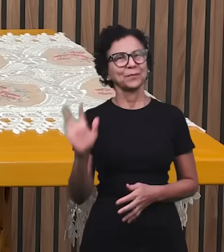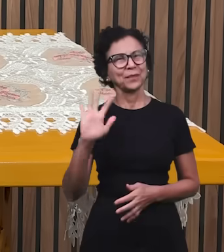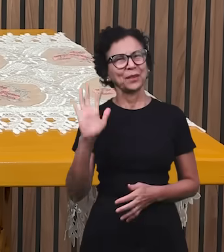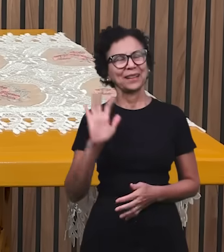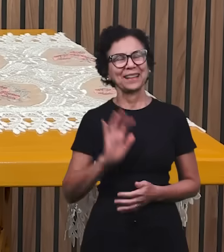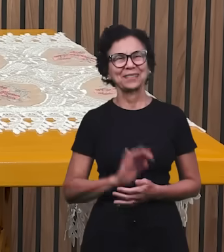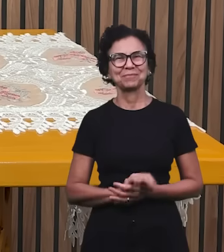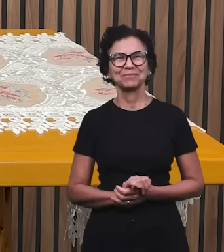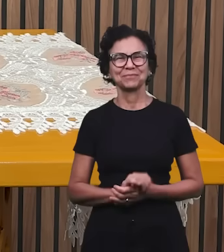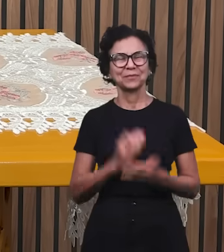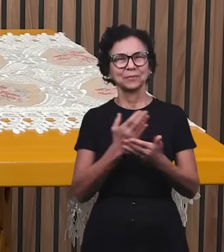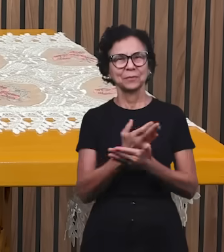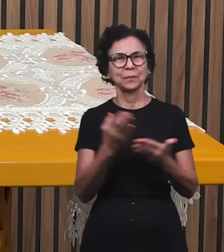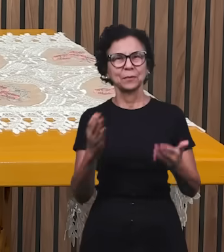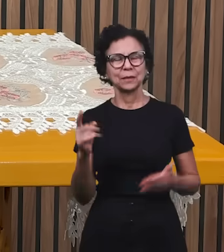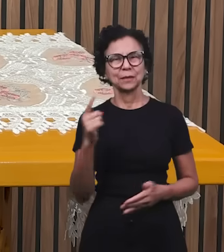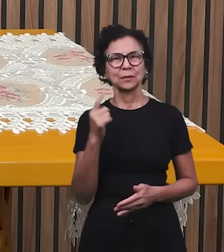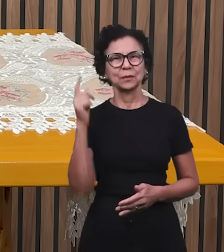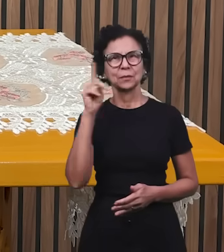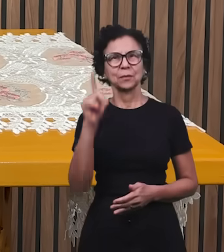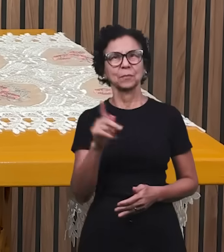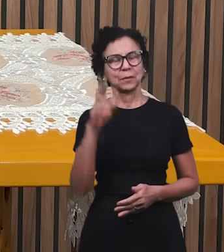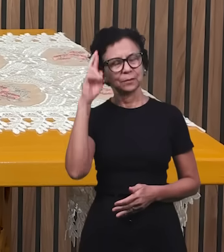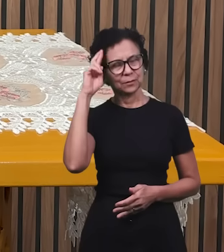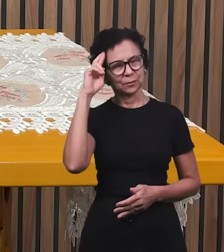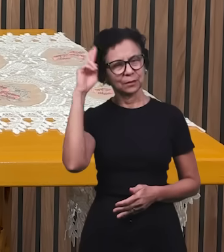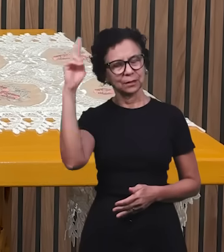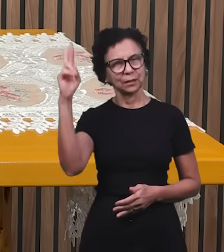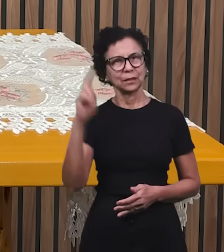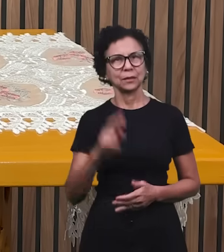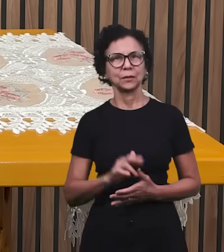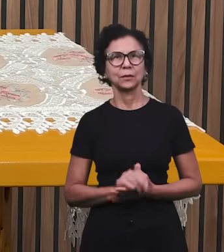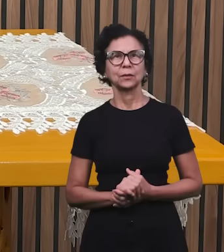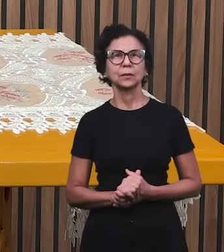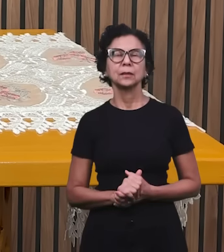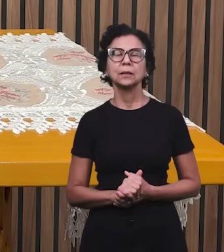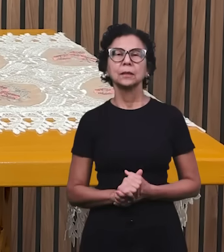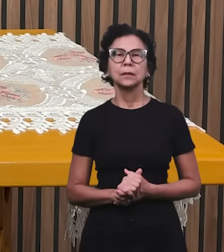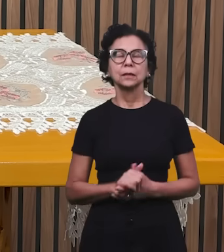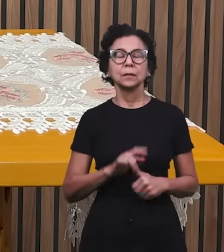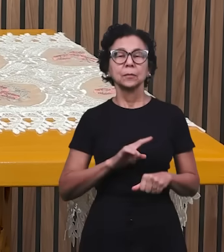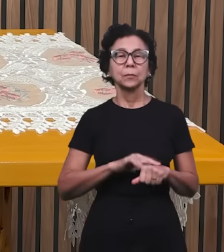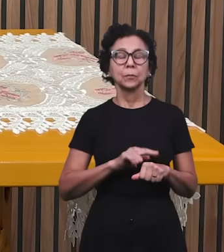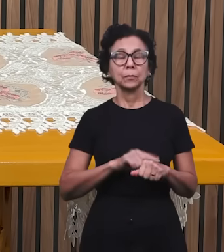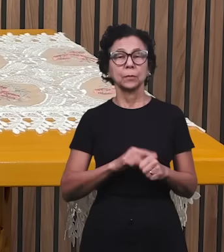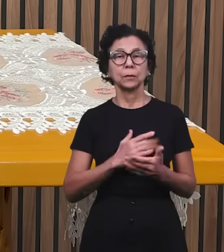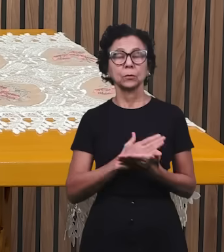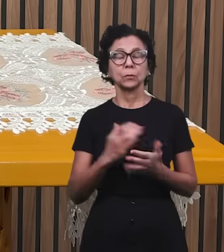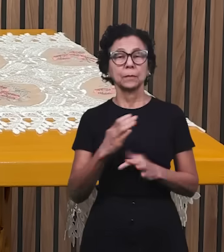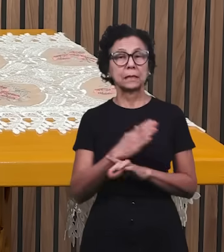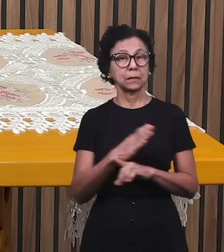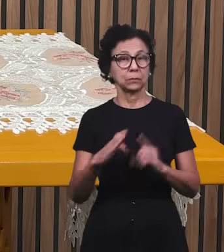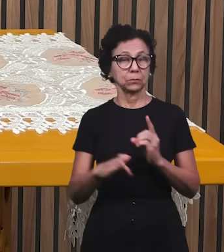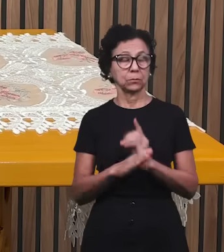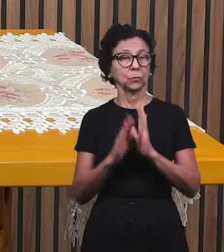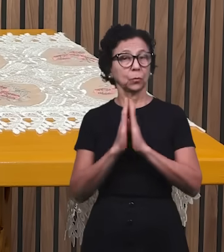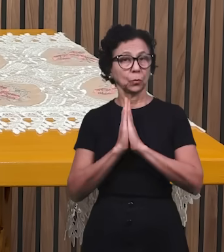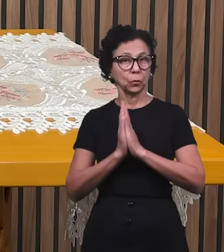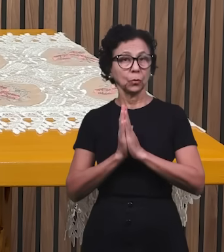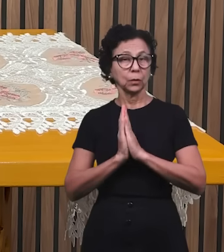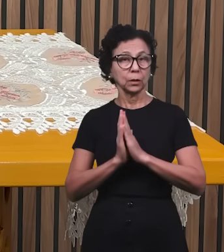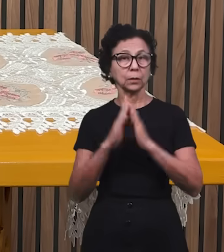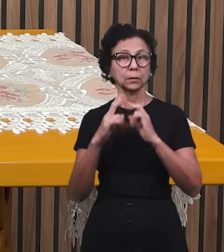Olá, meus irmãos, eu saúdo a todos com a paz do Senhor. Nós vamos dar início a esse culto fazendo uma oração. Nós